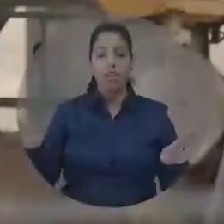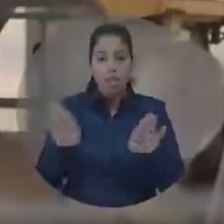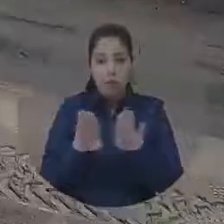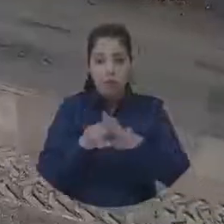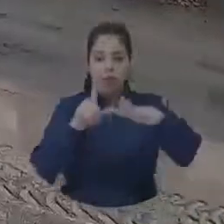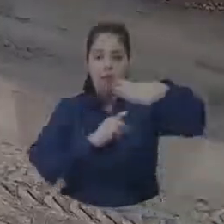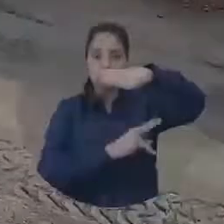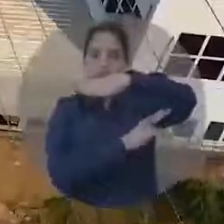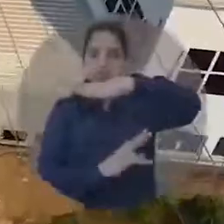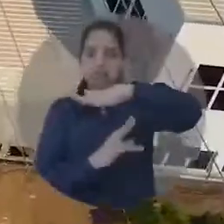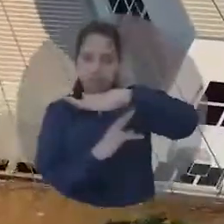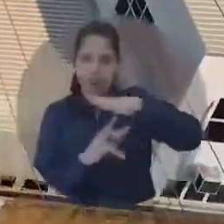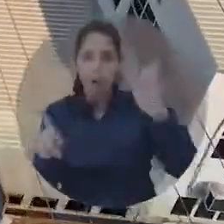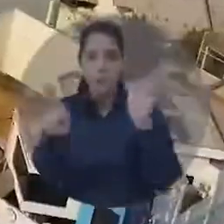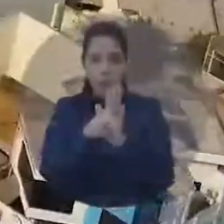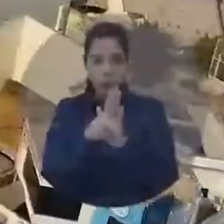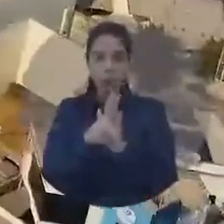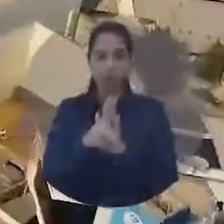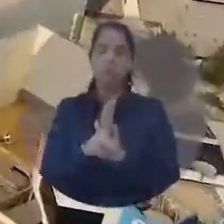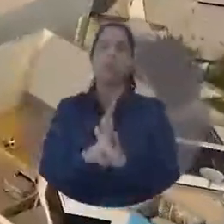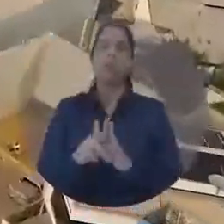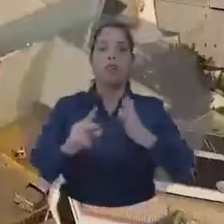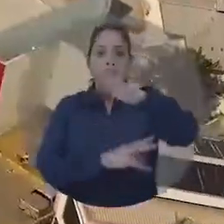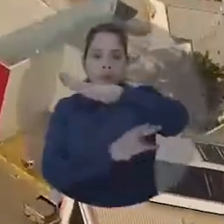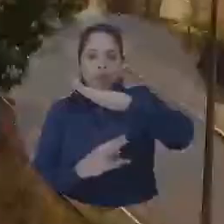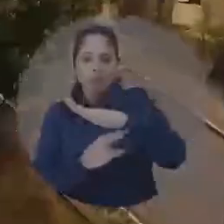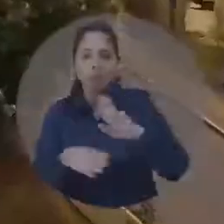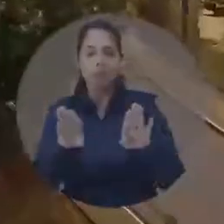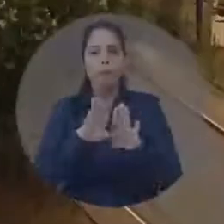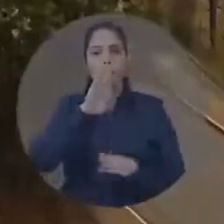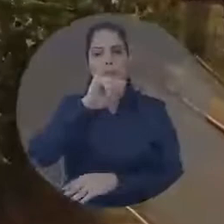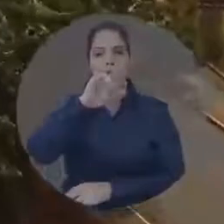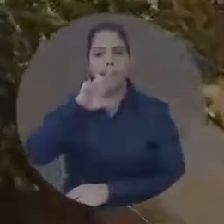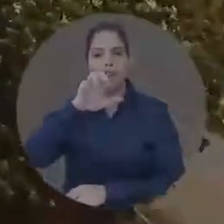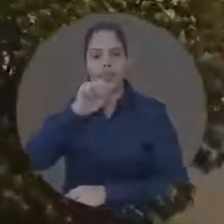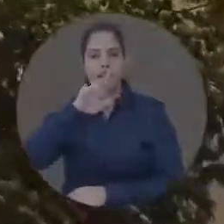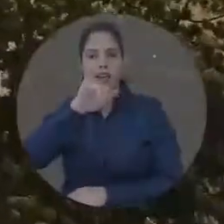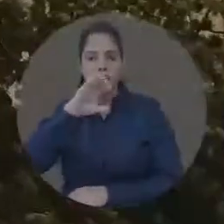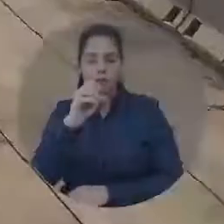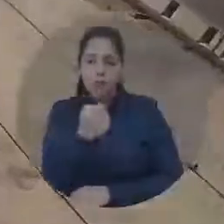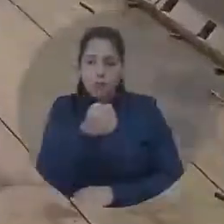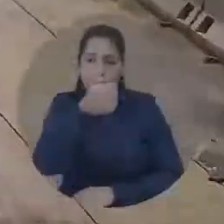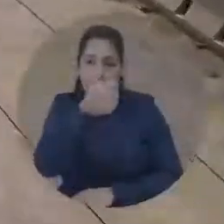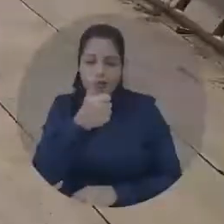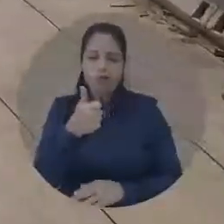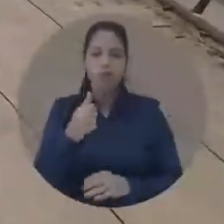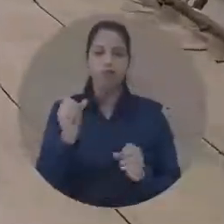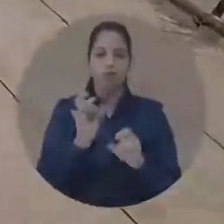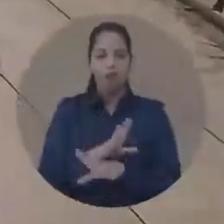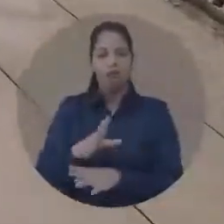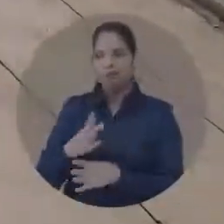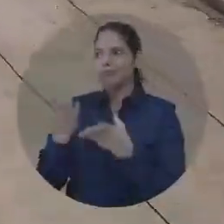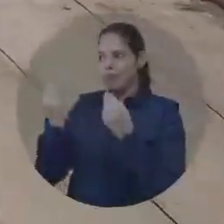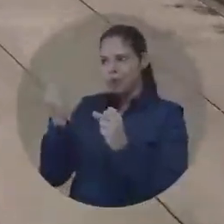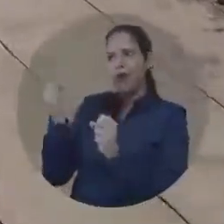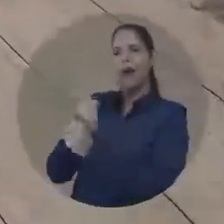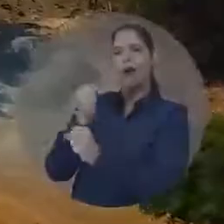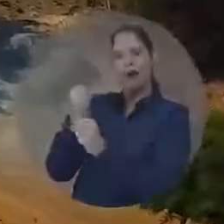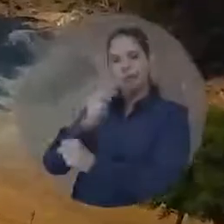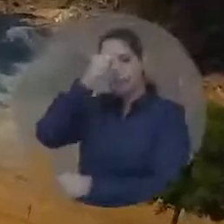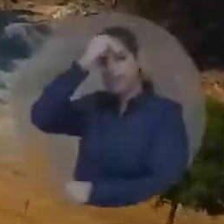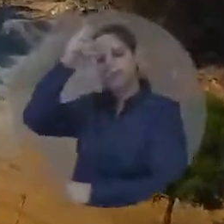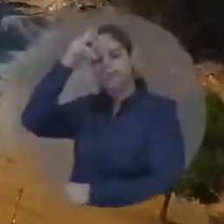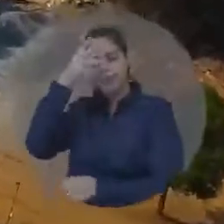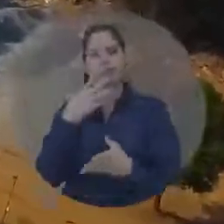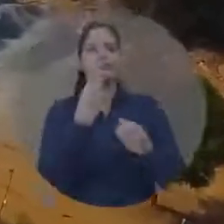O viaduto da Avenida das Torres está praticamente pronto. O viaduto da Avenida Beira Rio também, quase pronto. É muita obra,